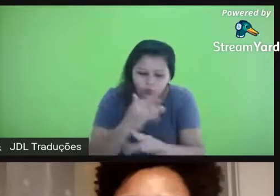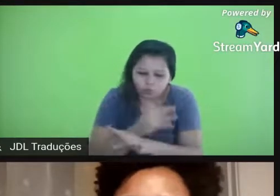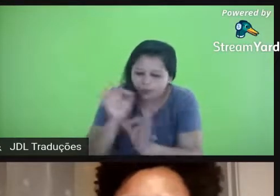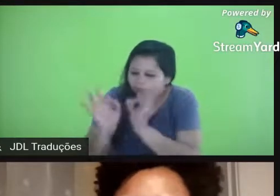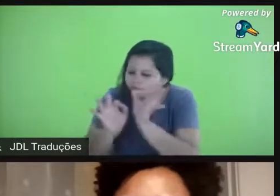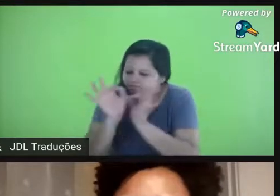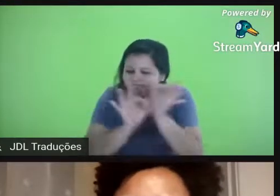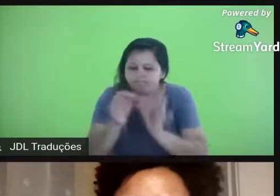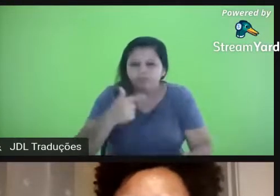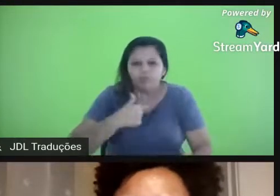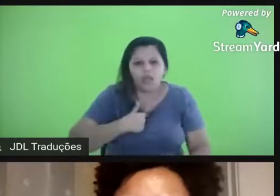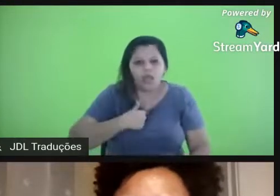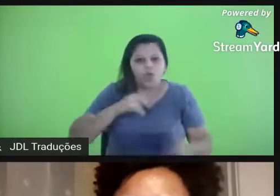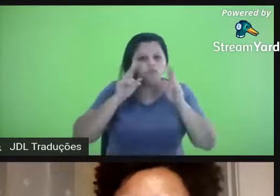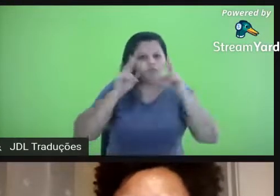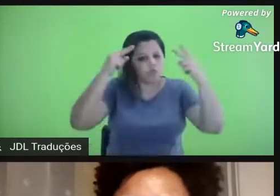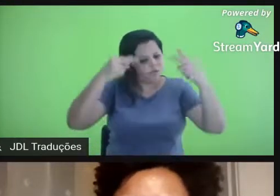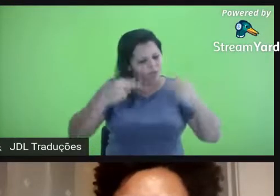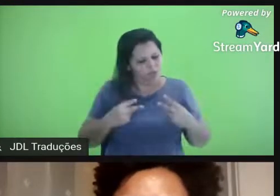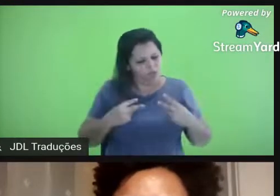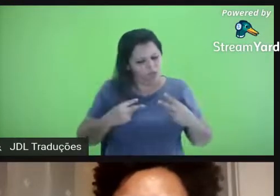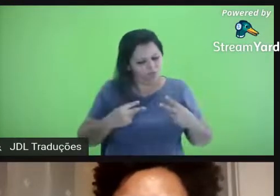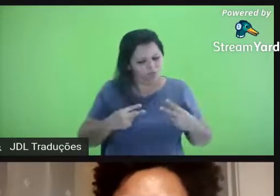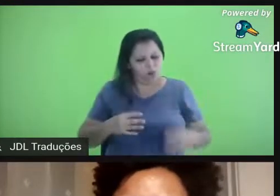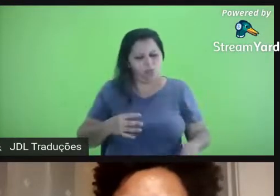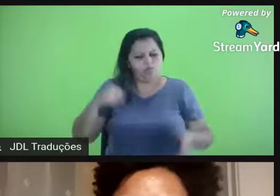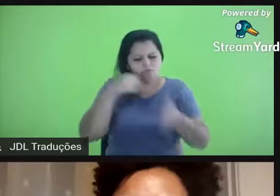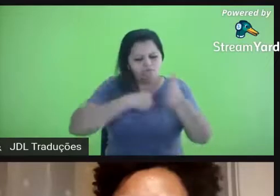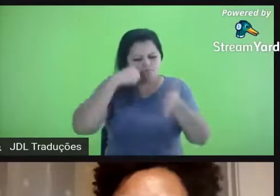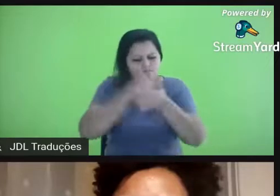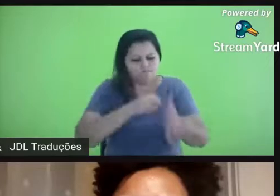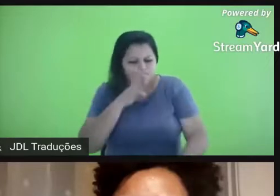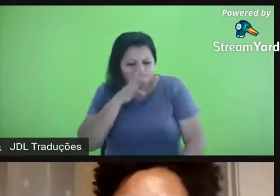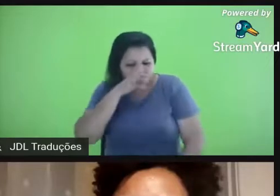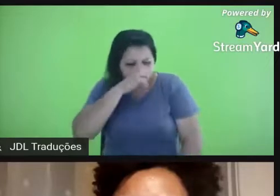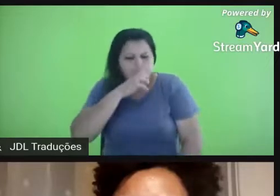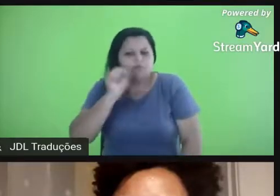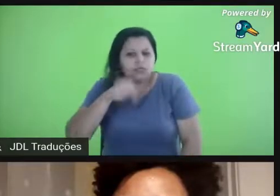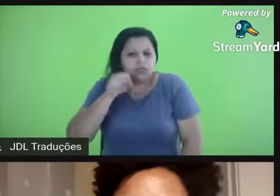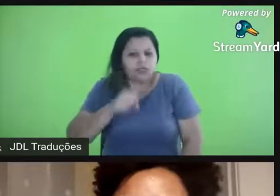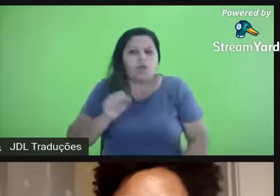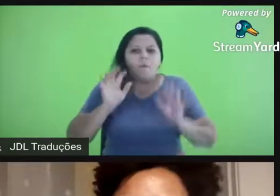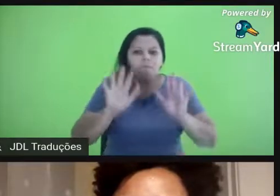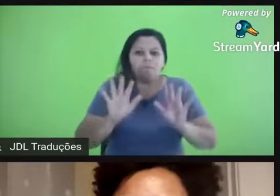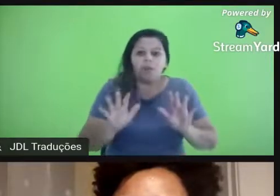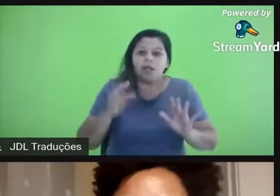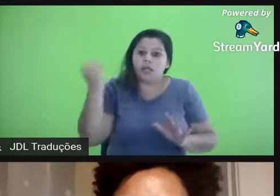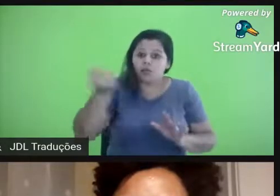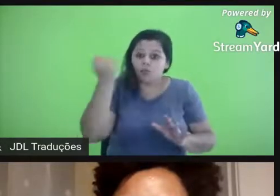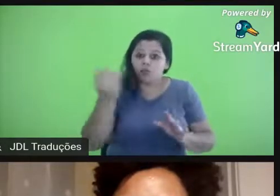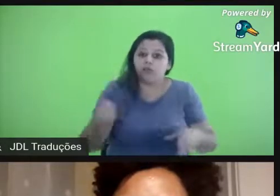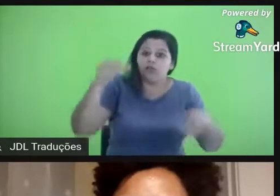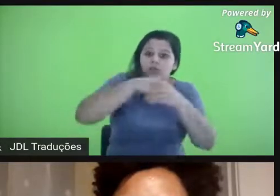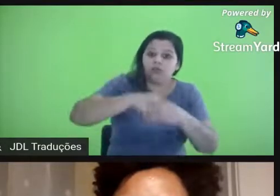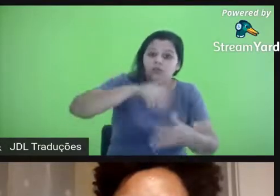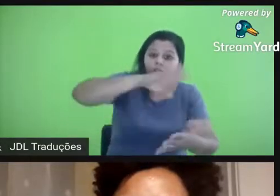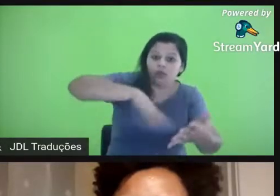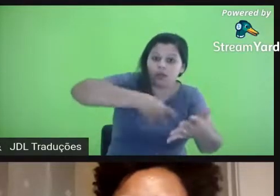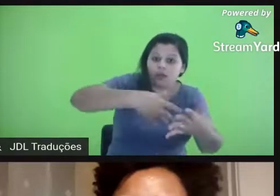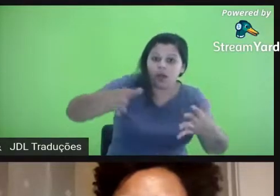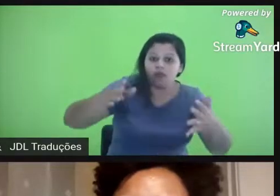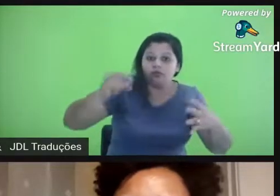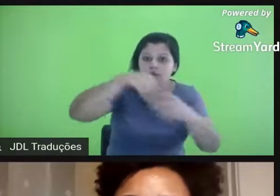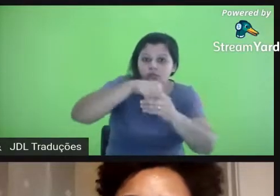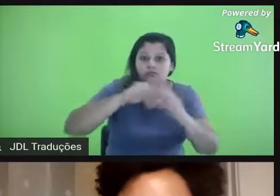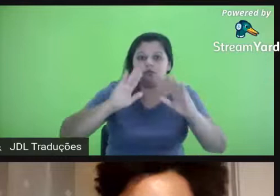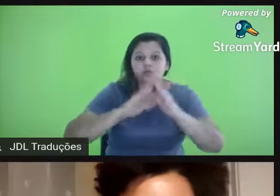como pessoa militante, como pessoa ativista, mas acho que é importante isso estar na grade curricular pela relevância que isso